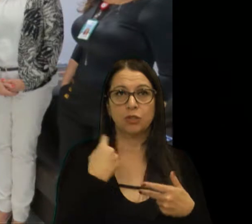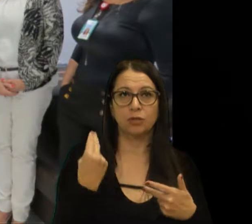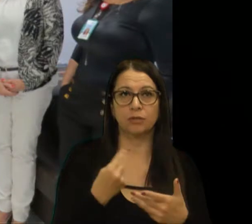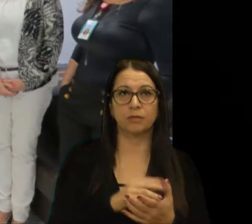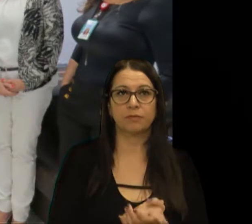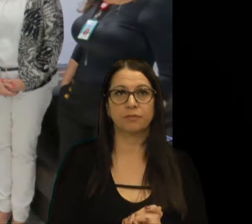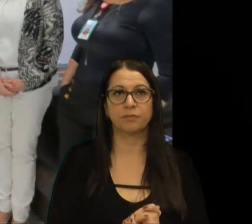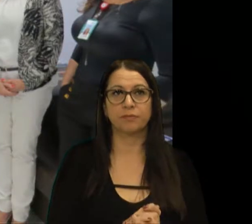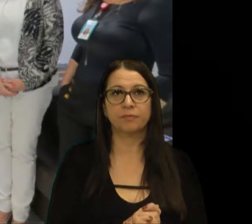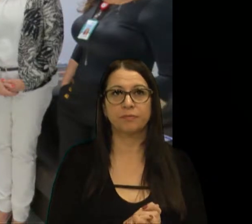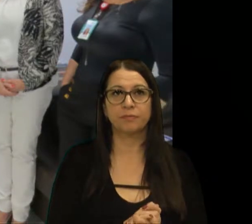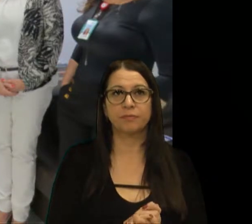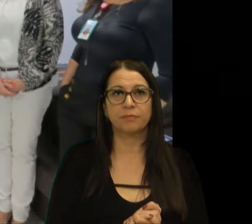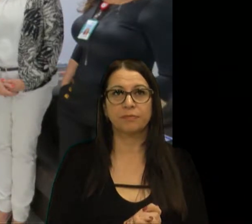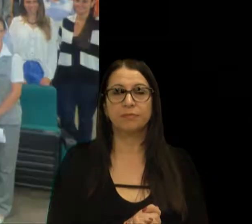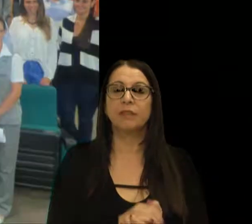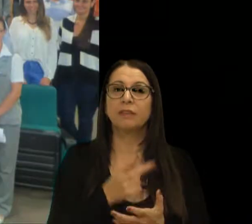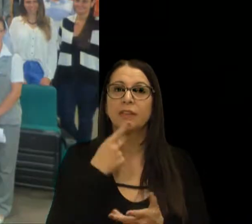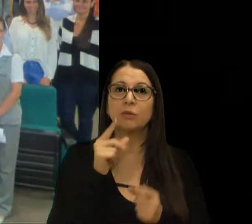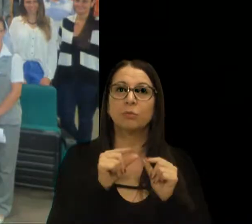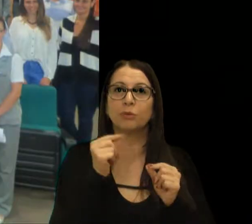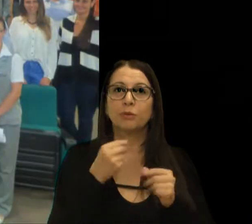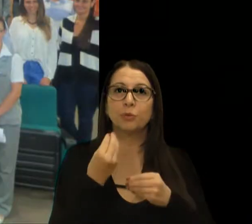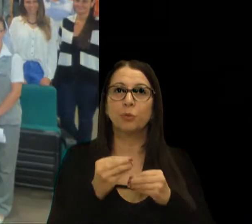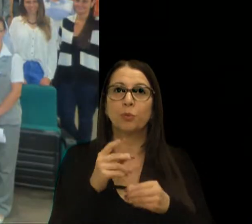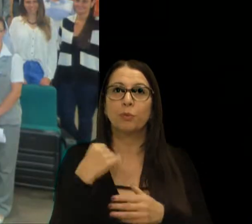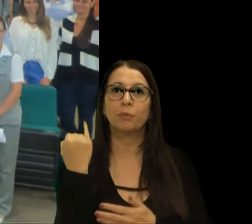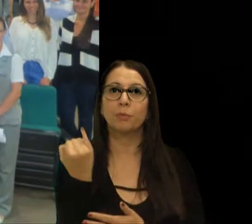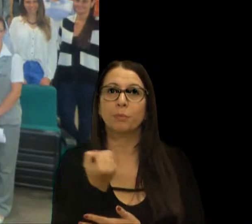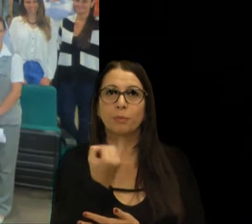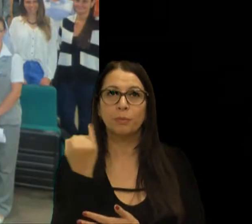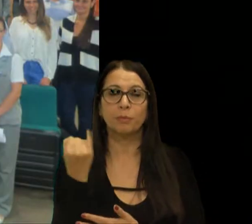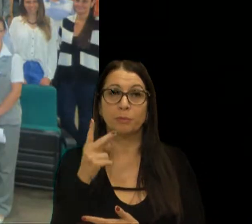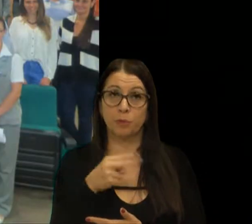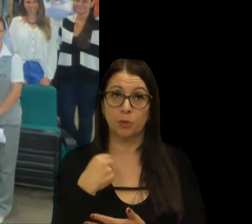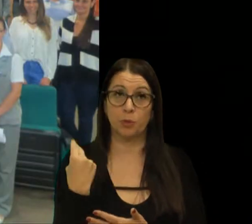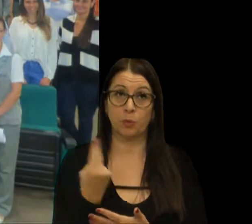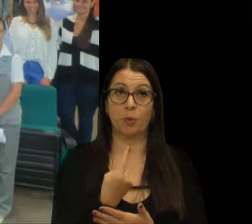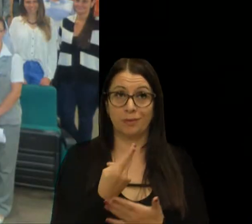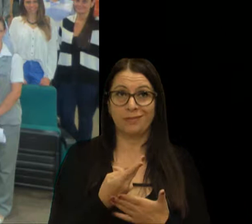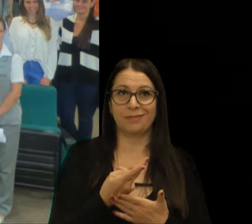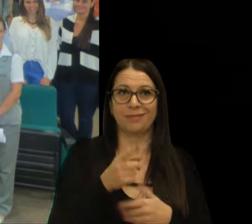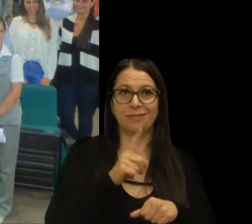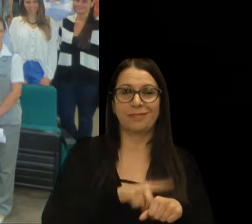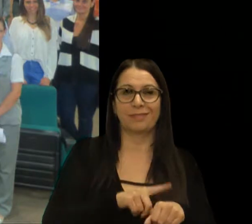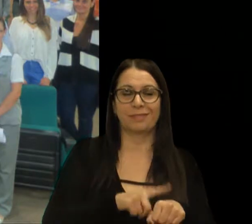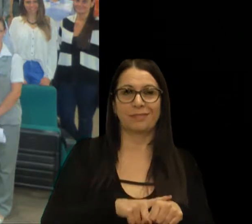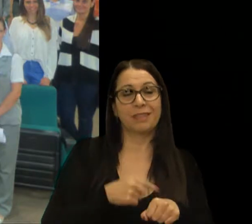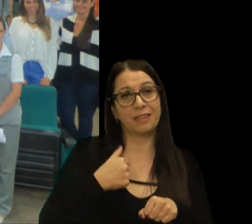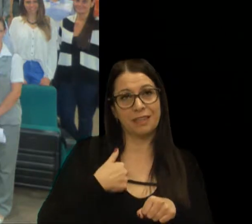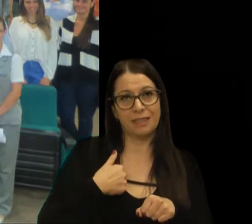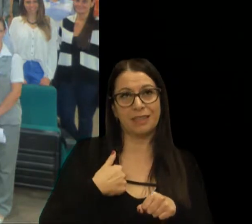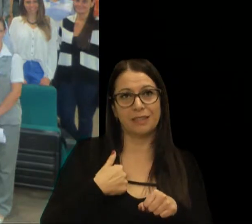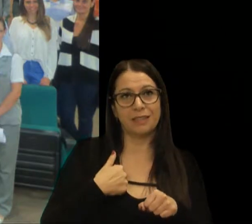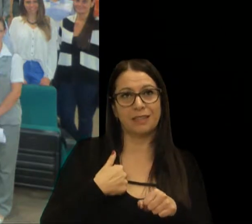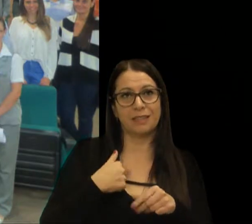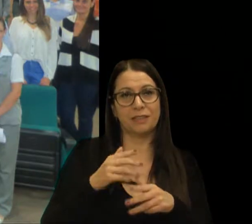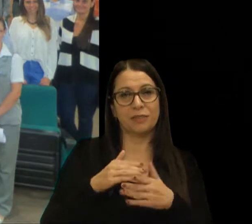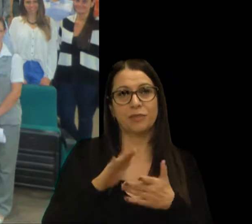nossas, mas dizer um pouquinho de como é importante para nós esse momento. Eu sou um